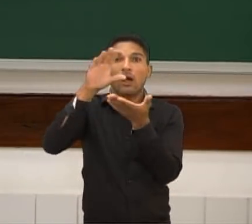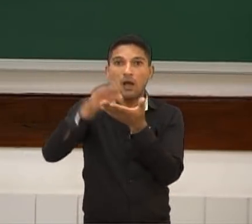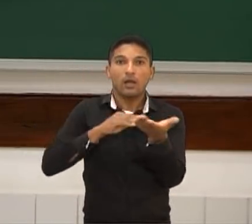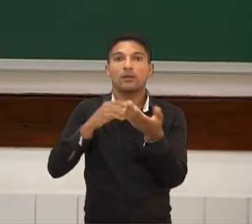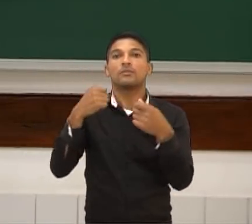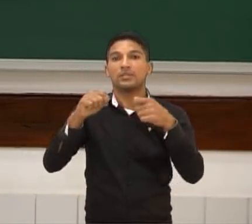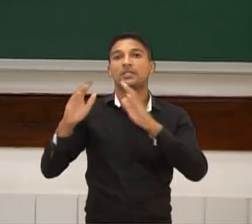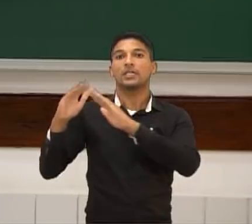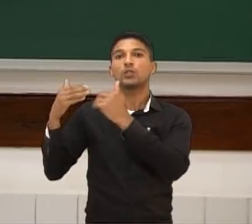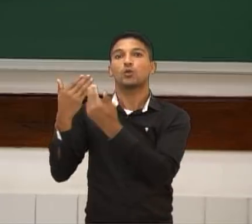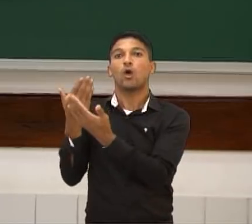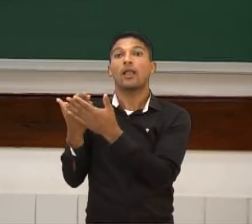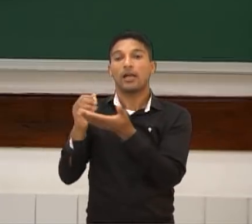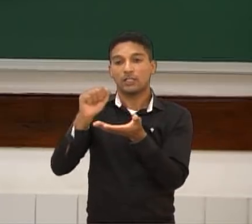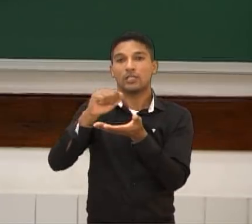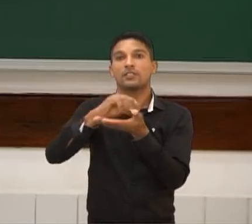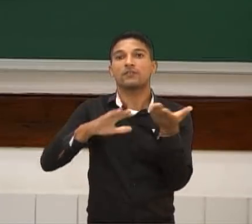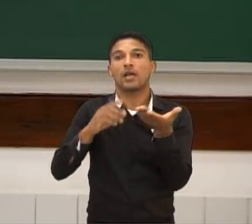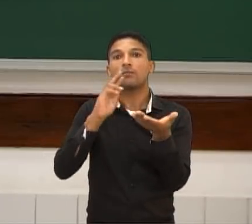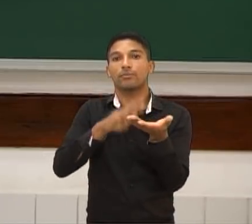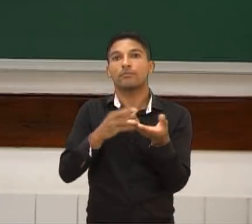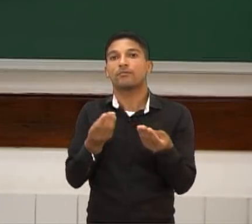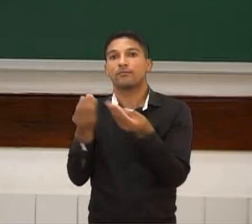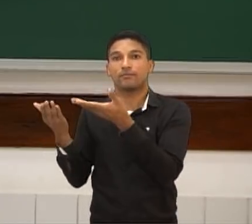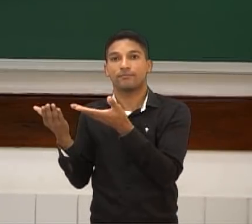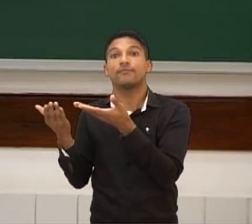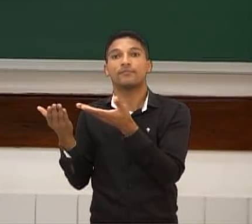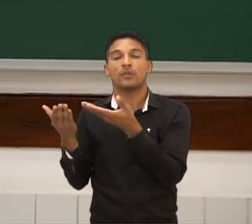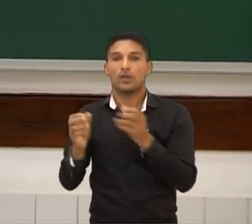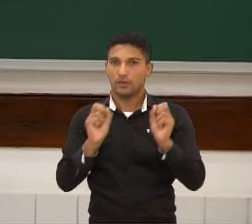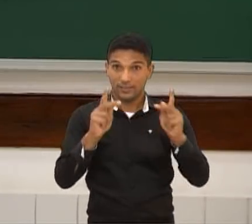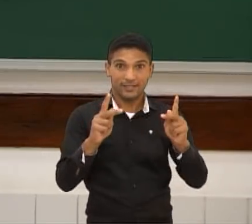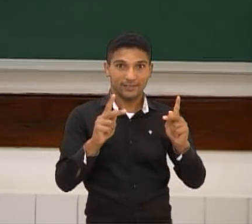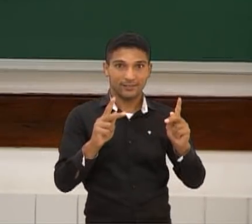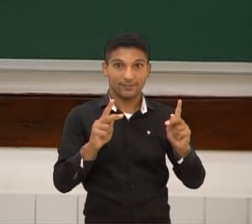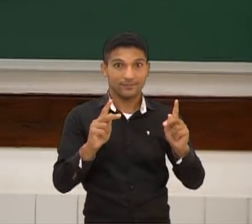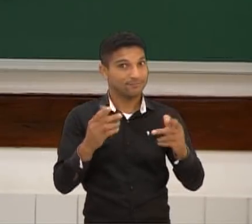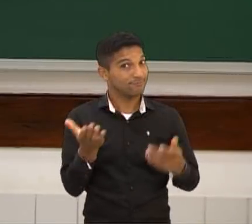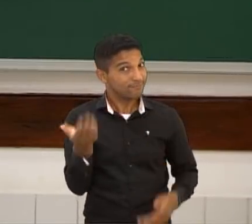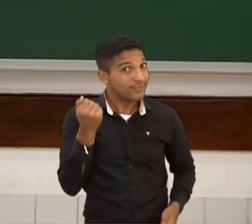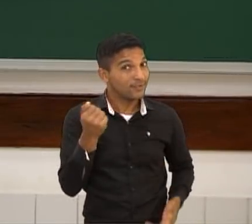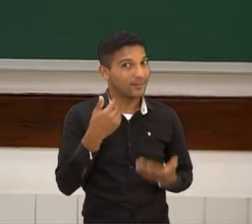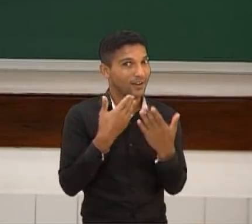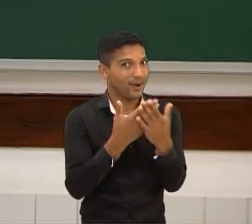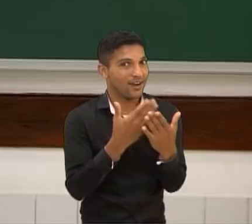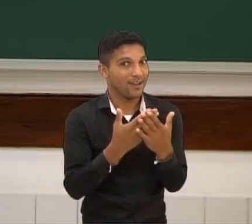atividades, certo? Tudo bem? Tudo certo para a aula de hoje? Empolgados? Então, vamos lá!